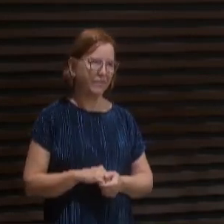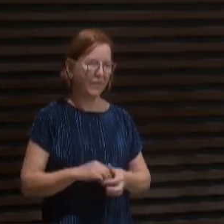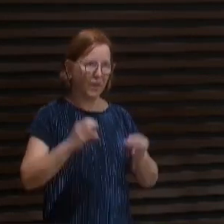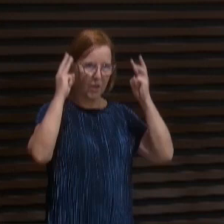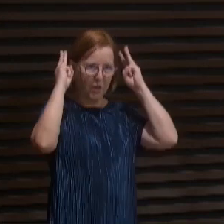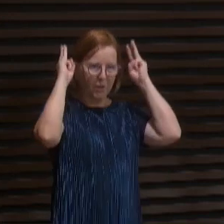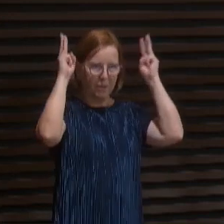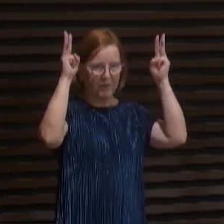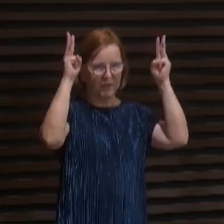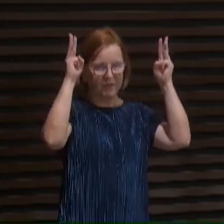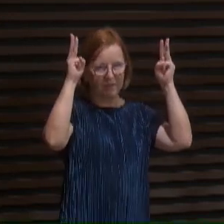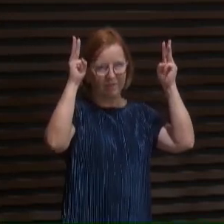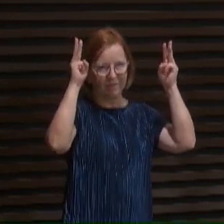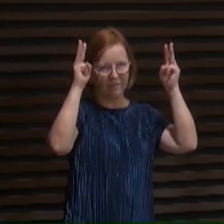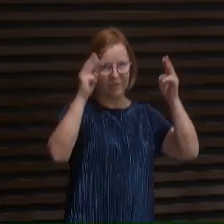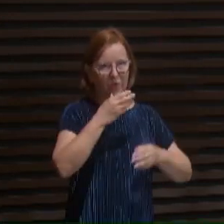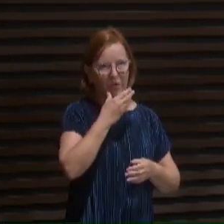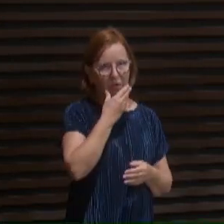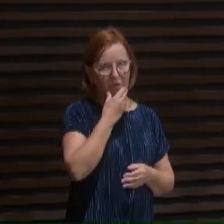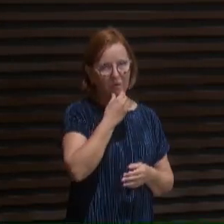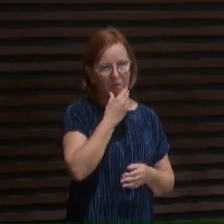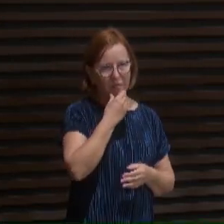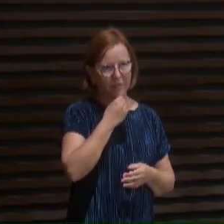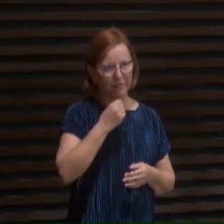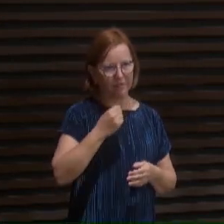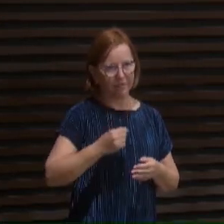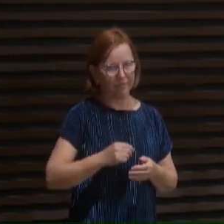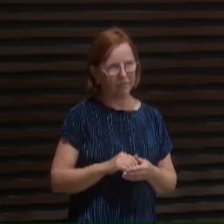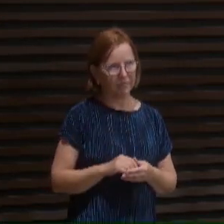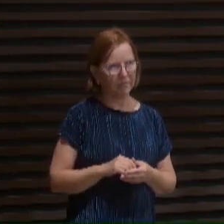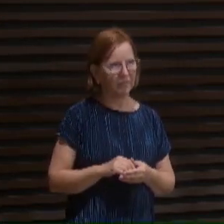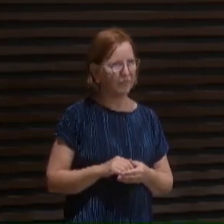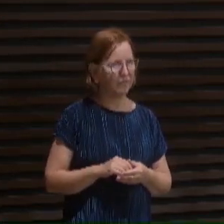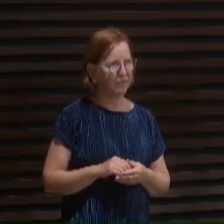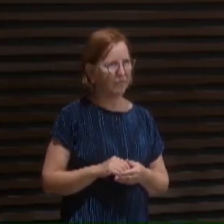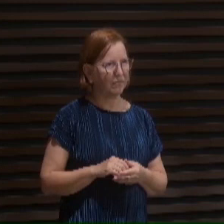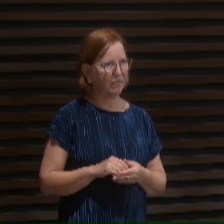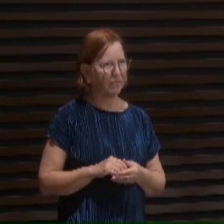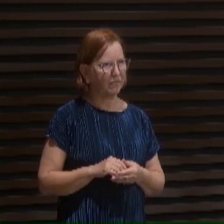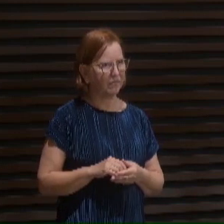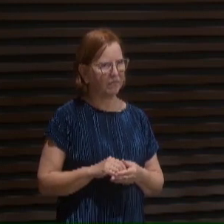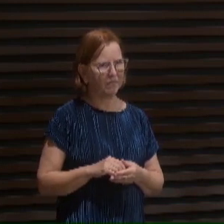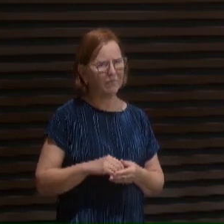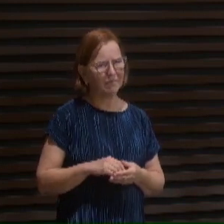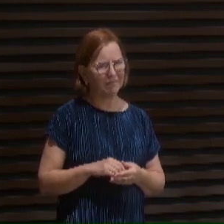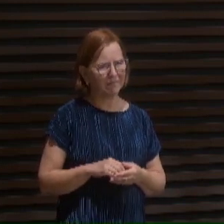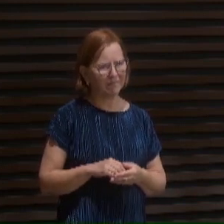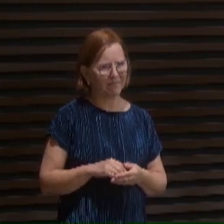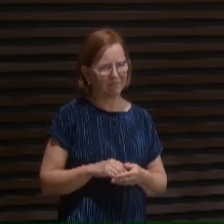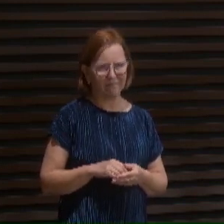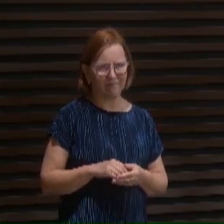Moisés foi um homem tirado. O significado de Moisés é tirado. Ele